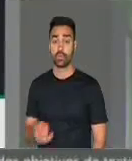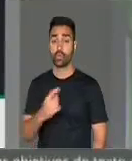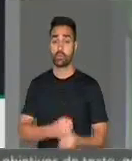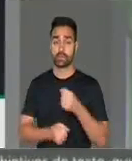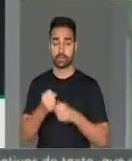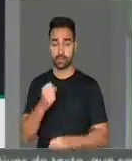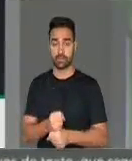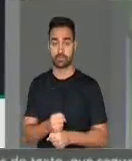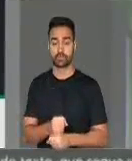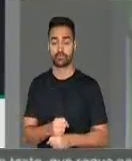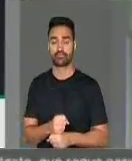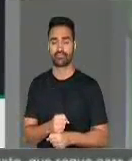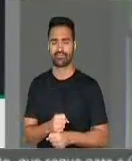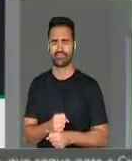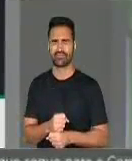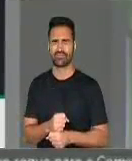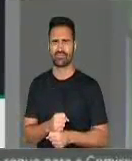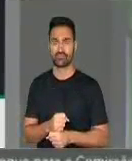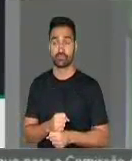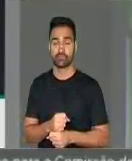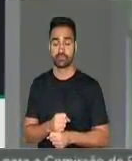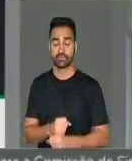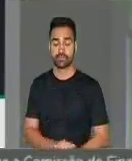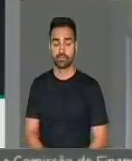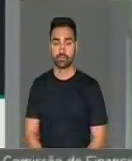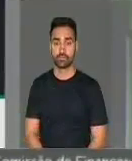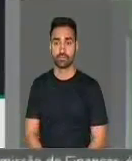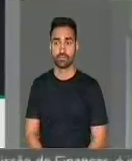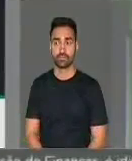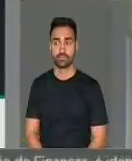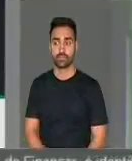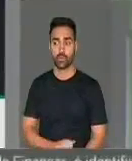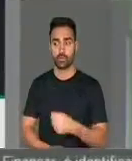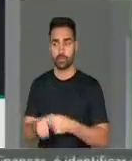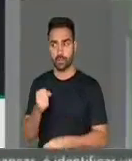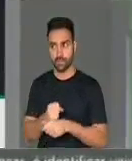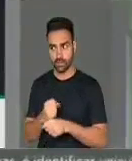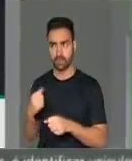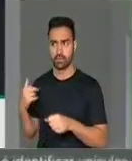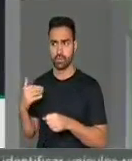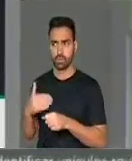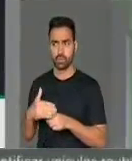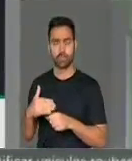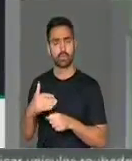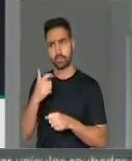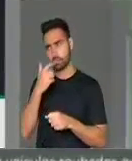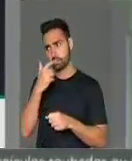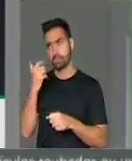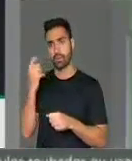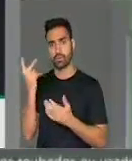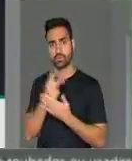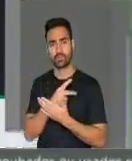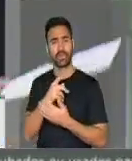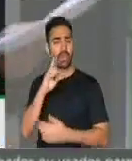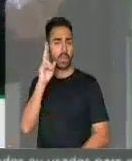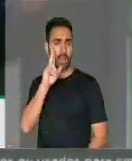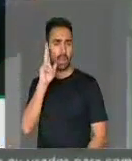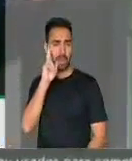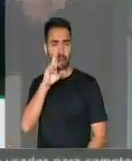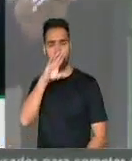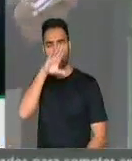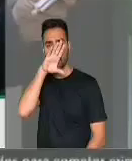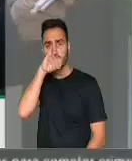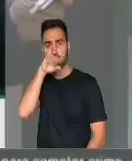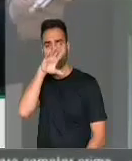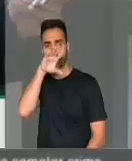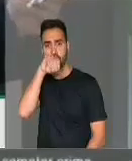passado, e até outro dia, a Fiesp botava aquele pato na rua, aquele pato